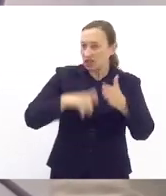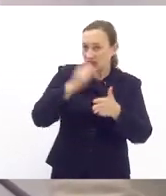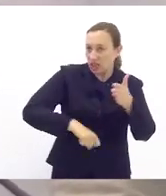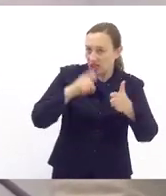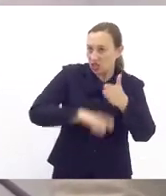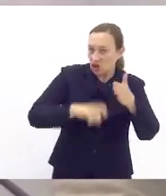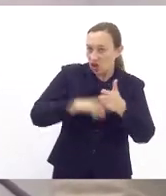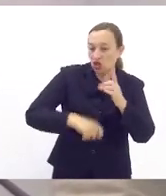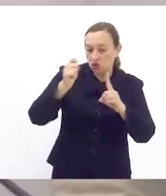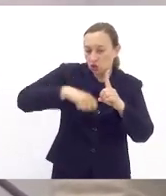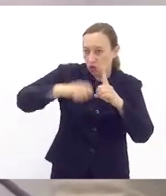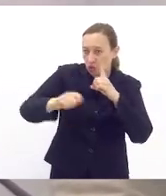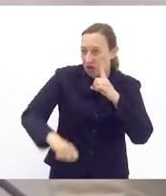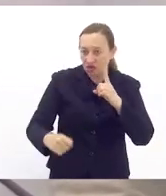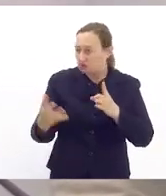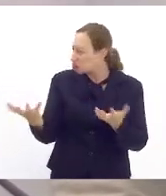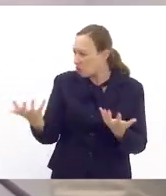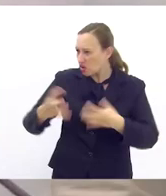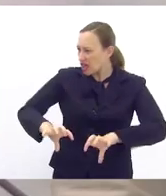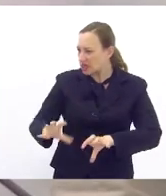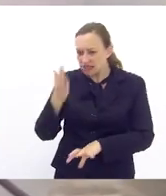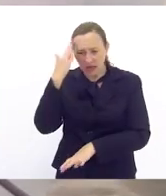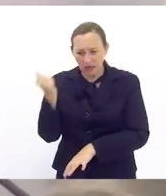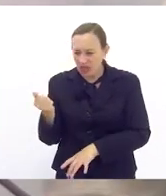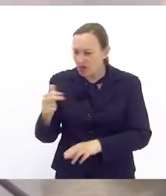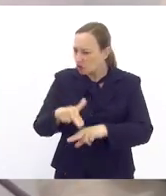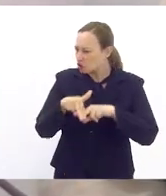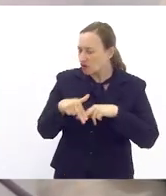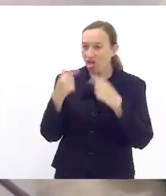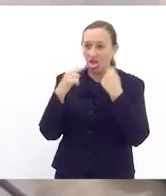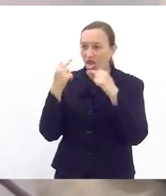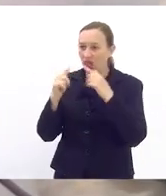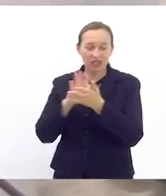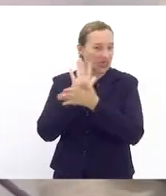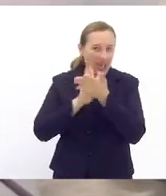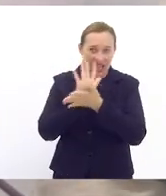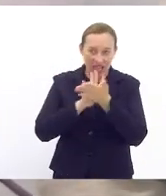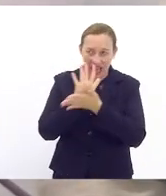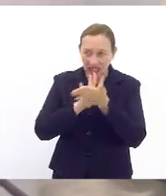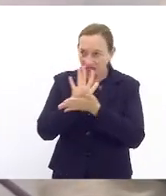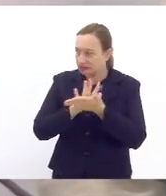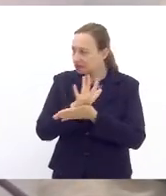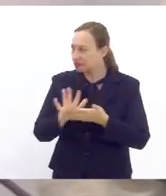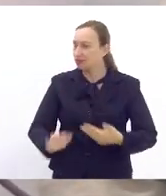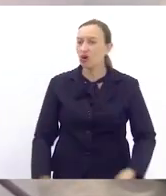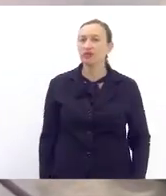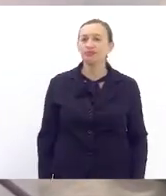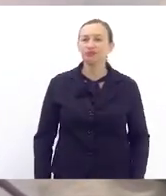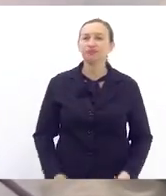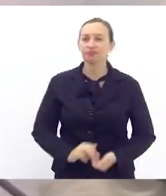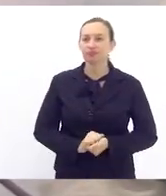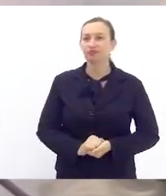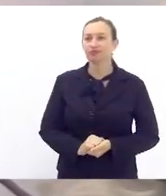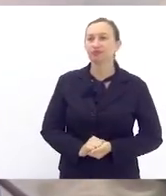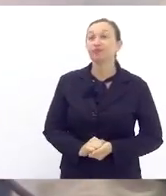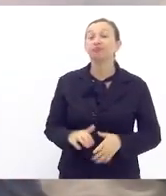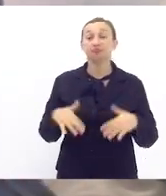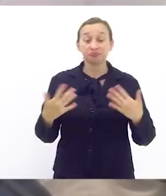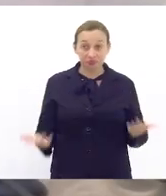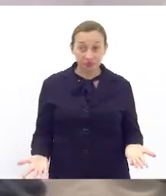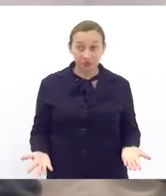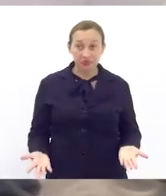e não quer saber nem o motivo não tem com quem Se reclamar não tem quem se falar você liga é uma demora danada então